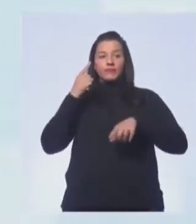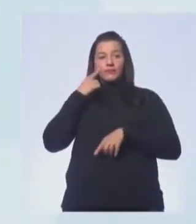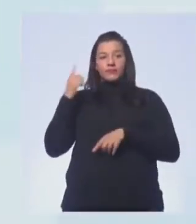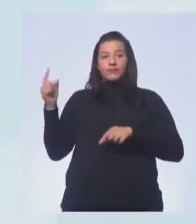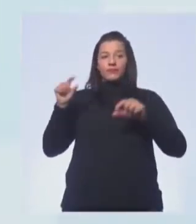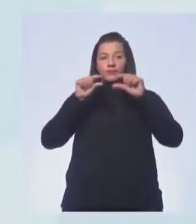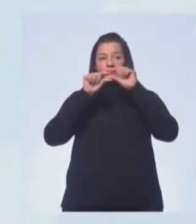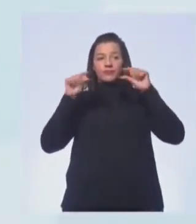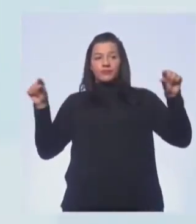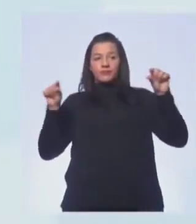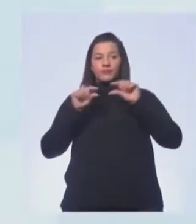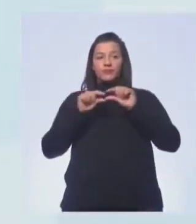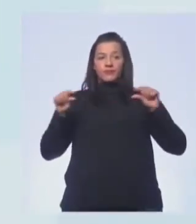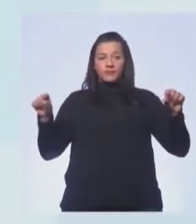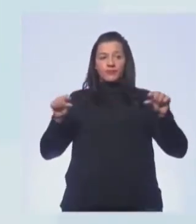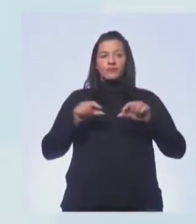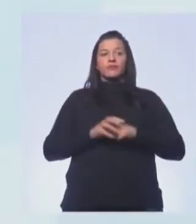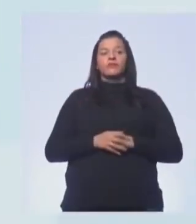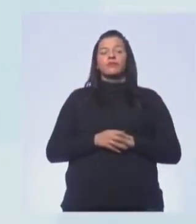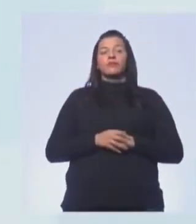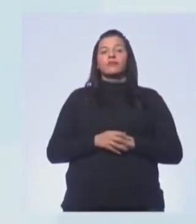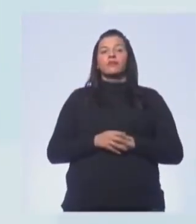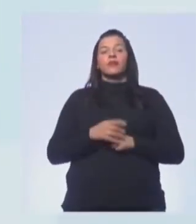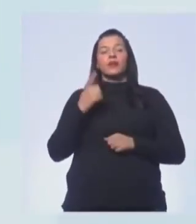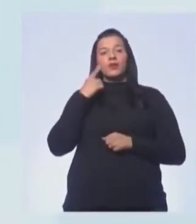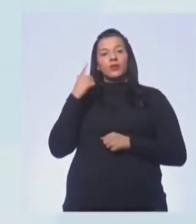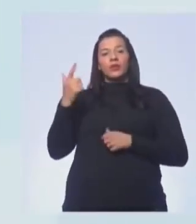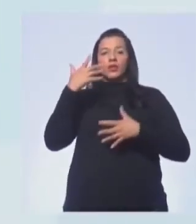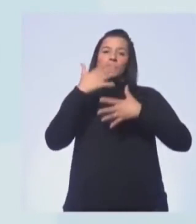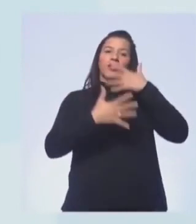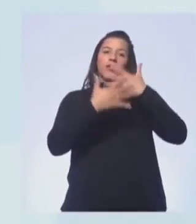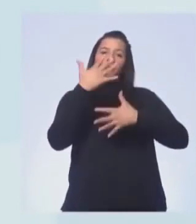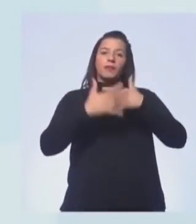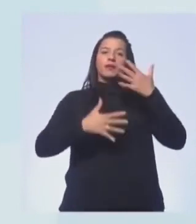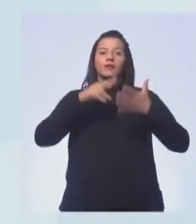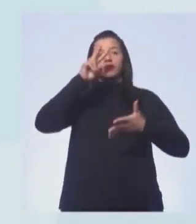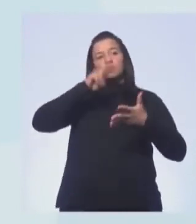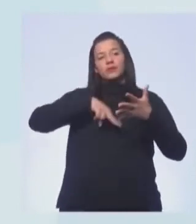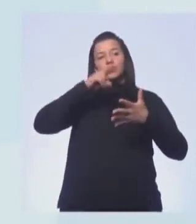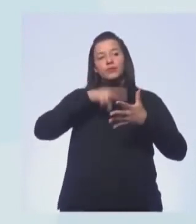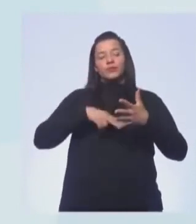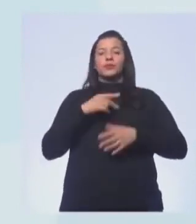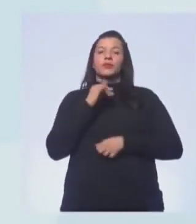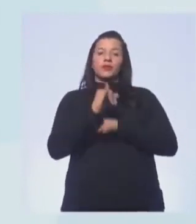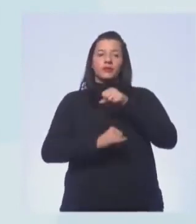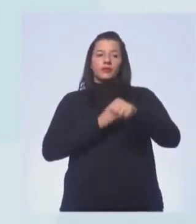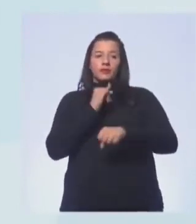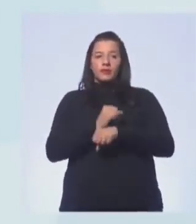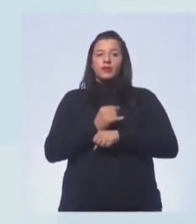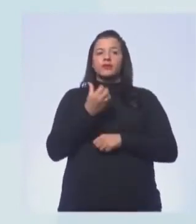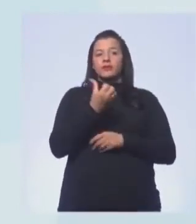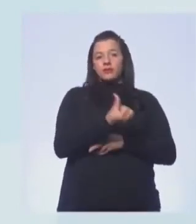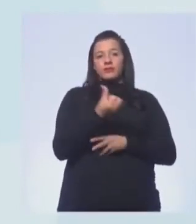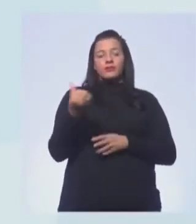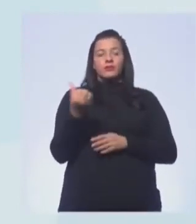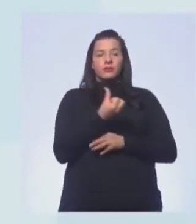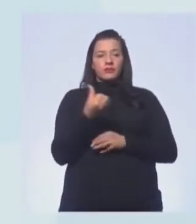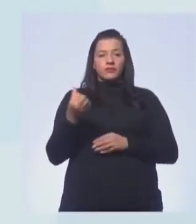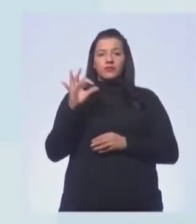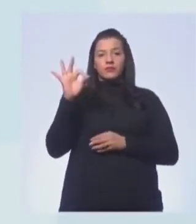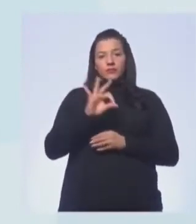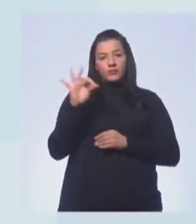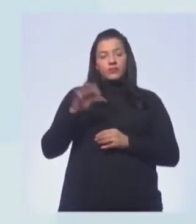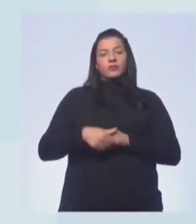invertido, ali está na horizontal. O que atrapalha a leitura? A internet, 66% dos entrevistados disseram